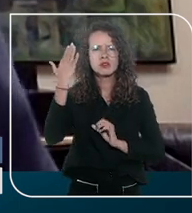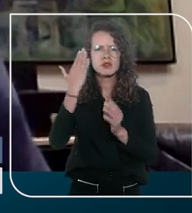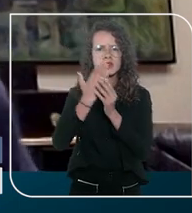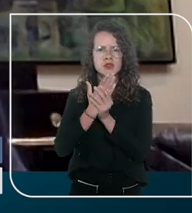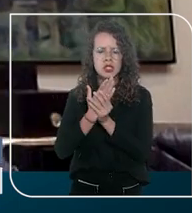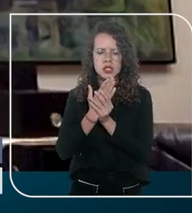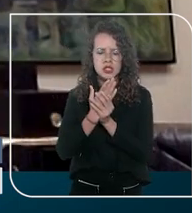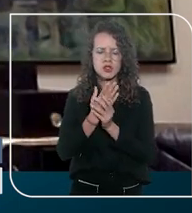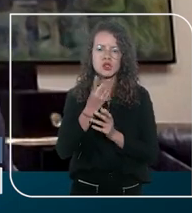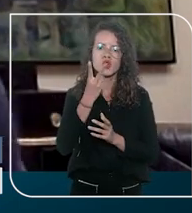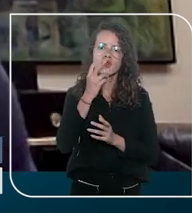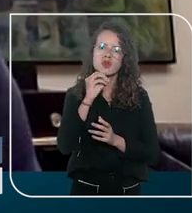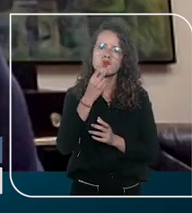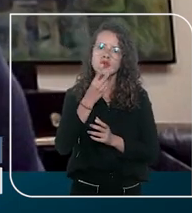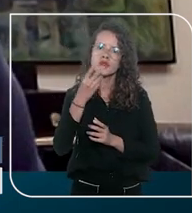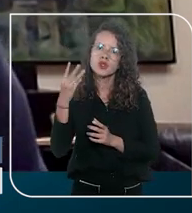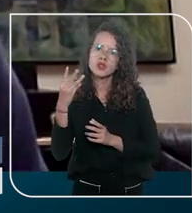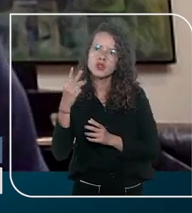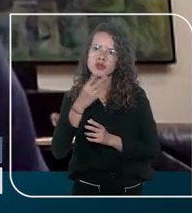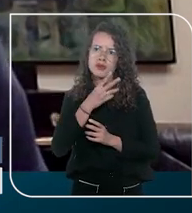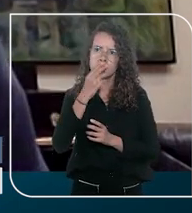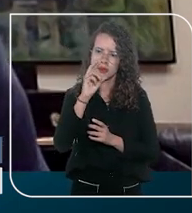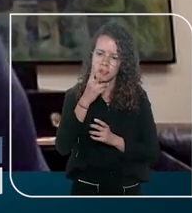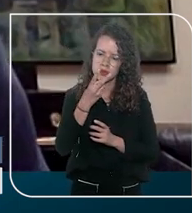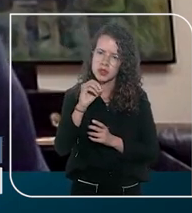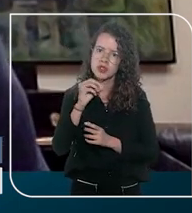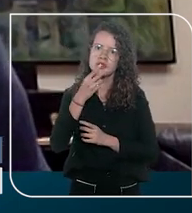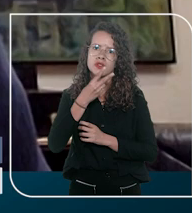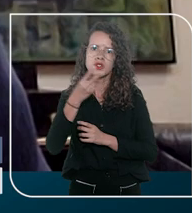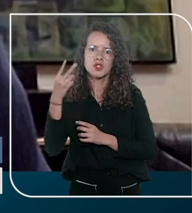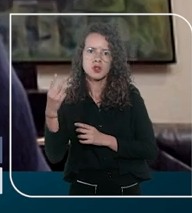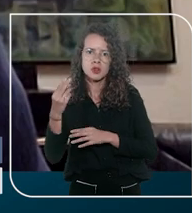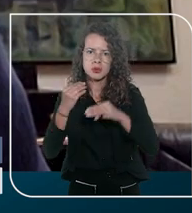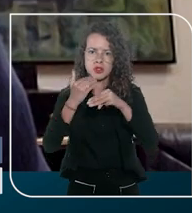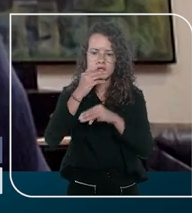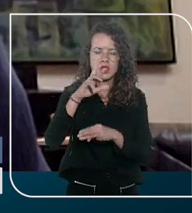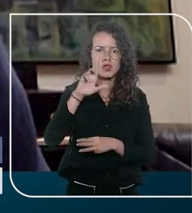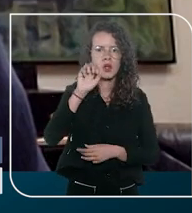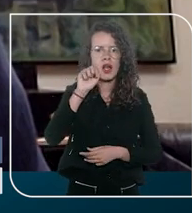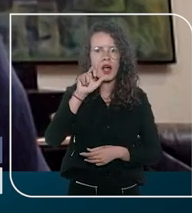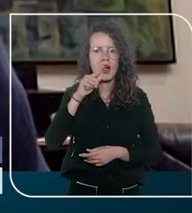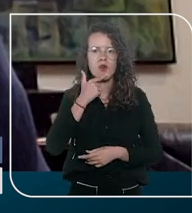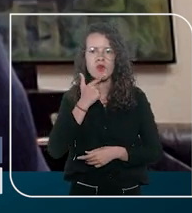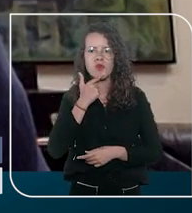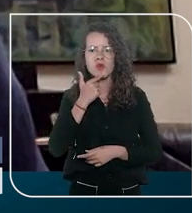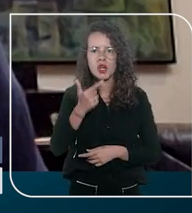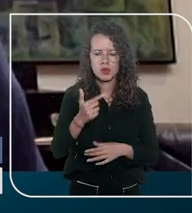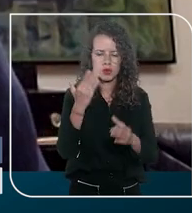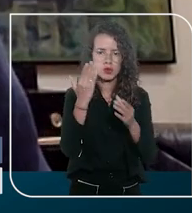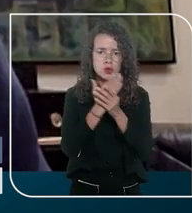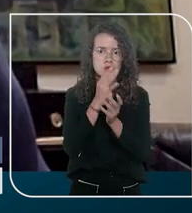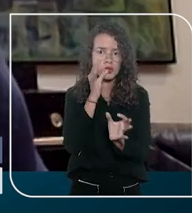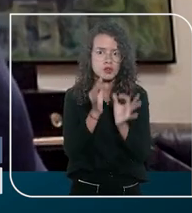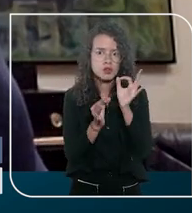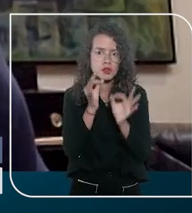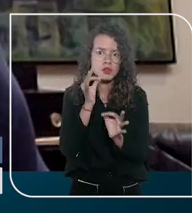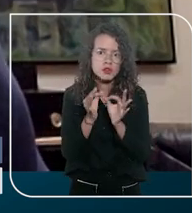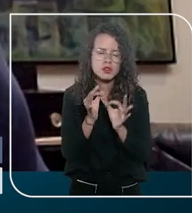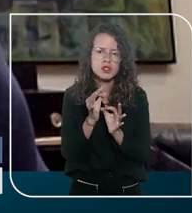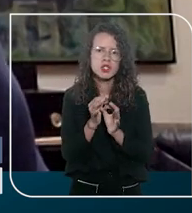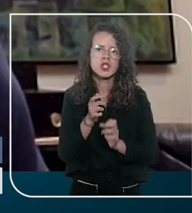em 2022, do ministro Raul Araújo, em que ele, de forma